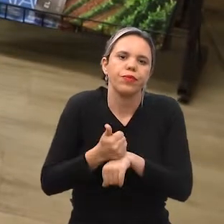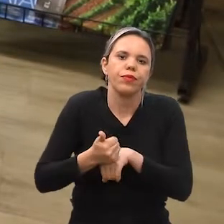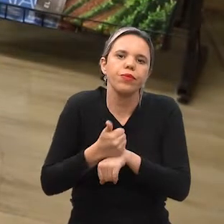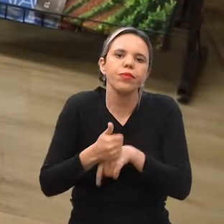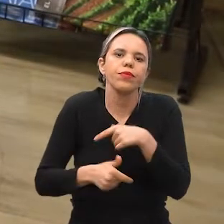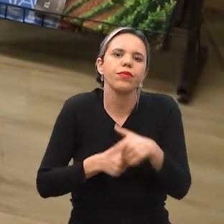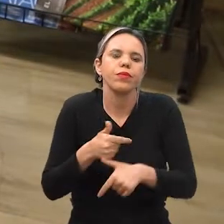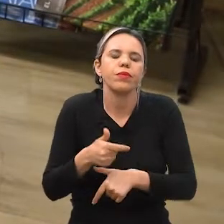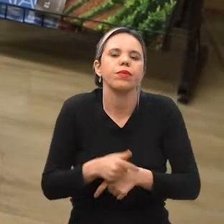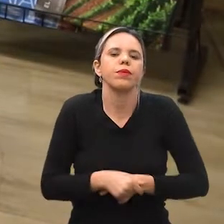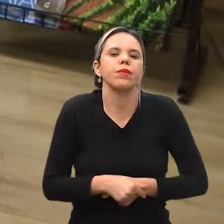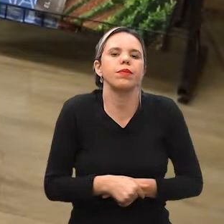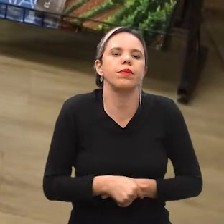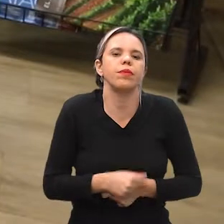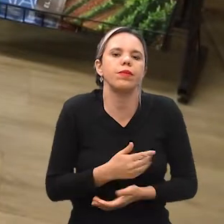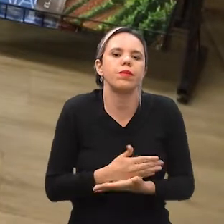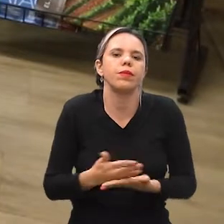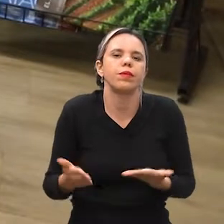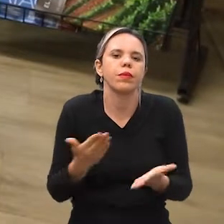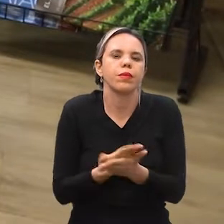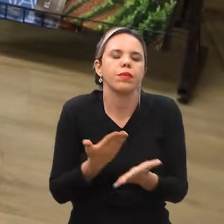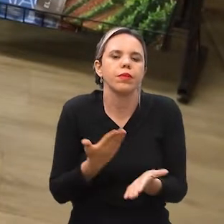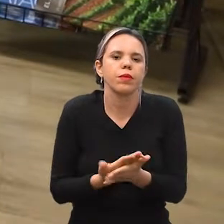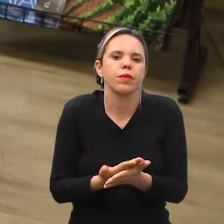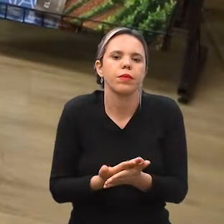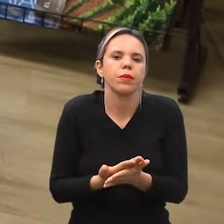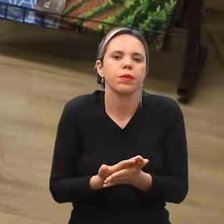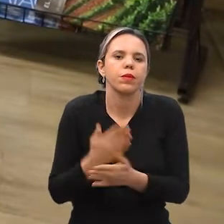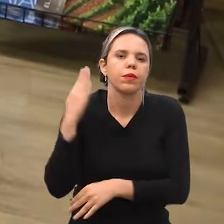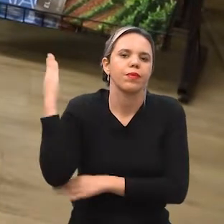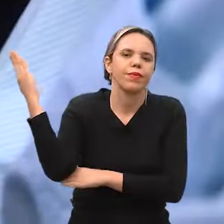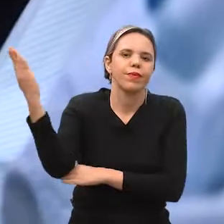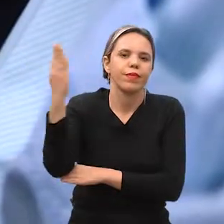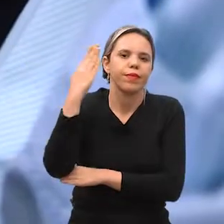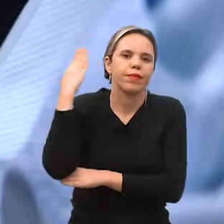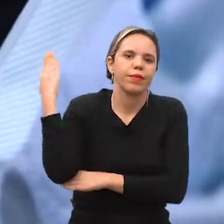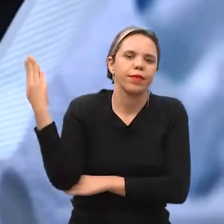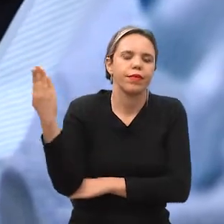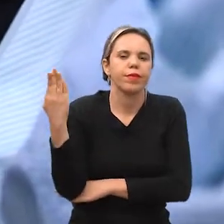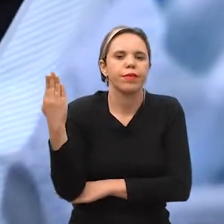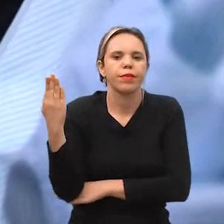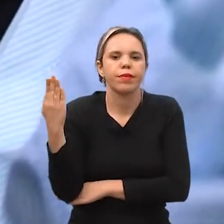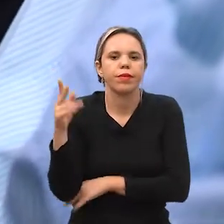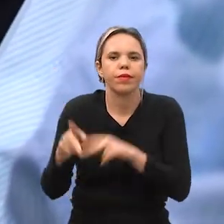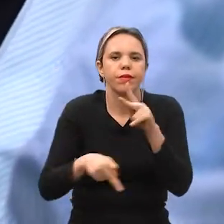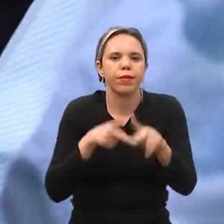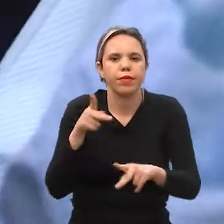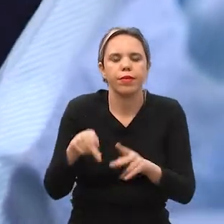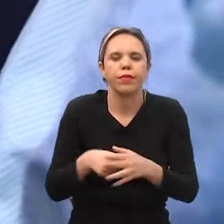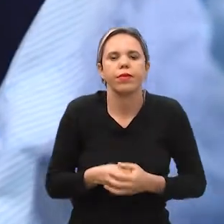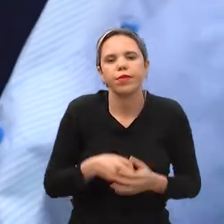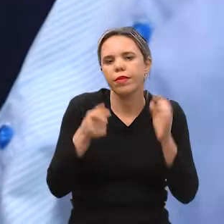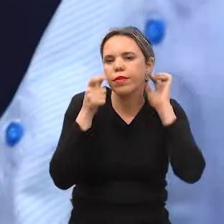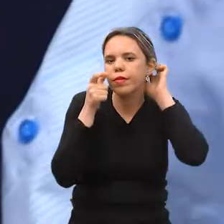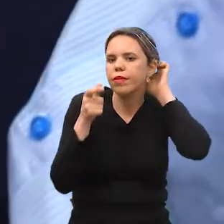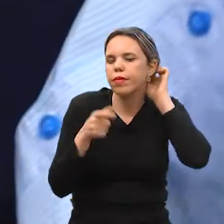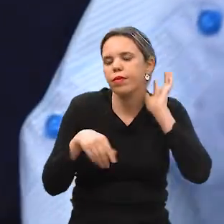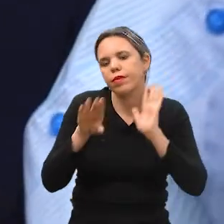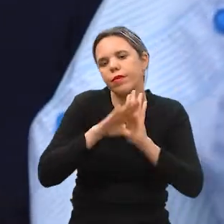profissão e começa a estudar então a atmosfera. Bom, para o pessoal que está assistindo